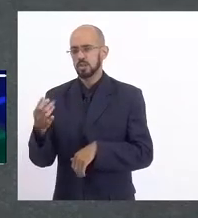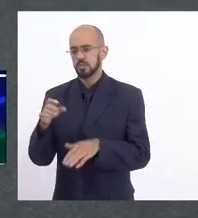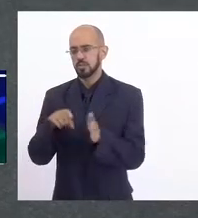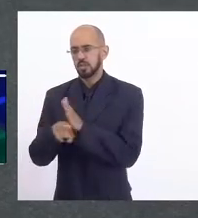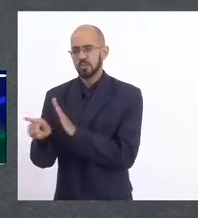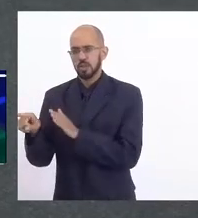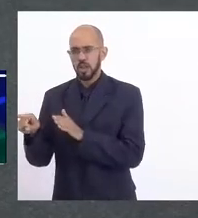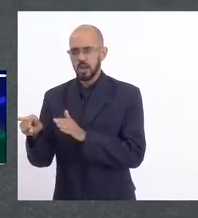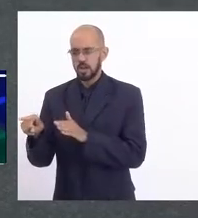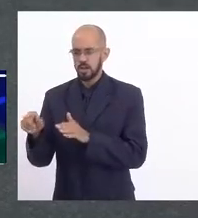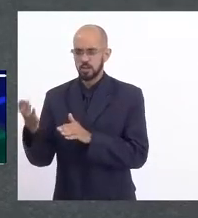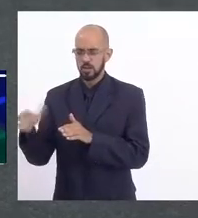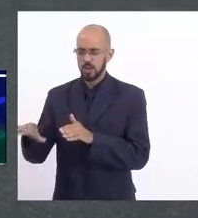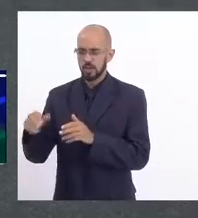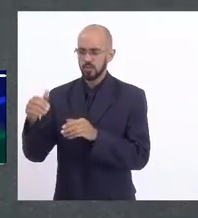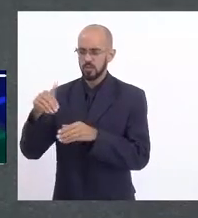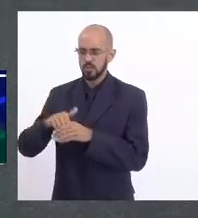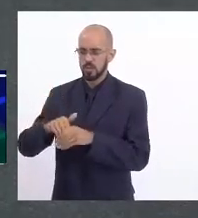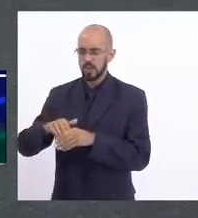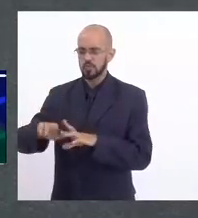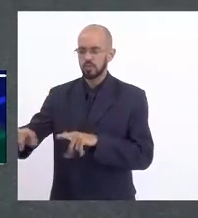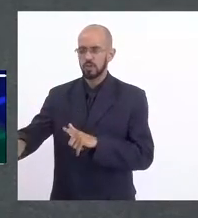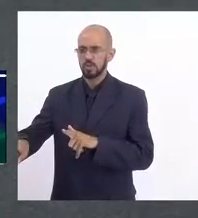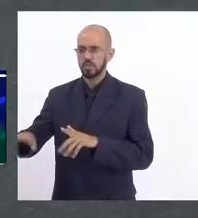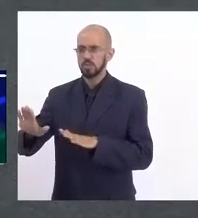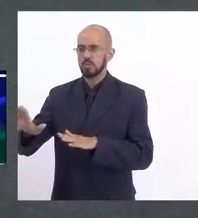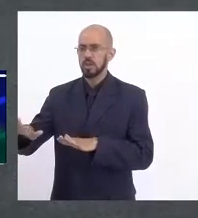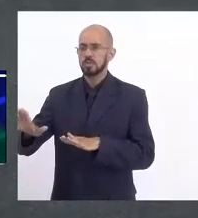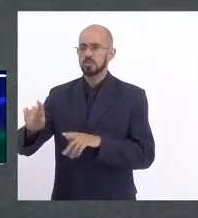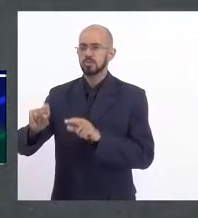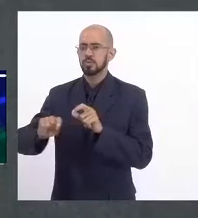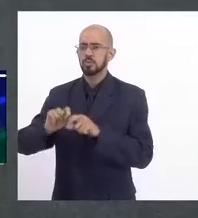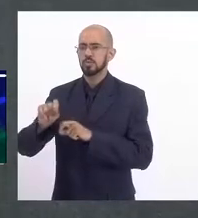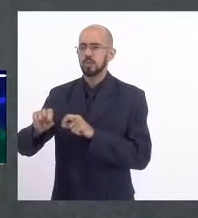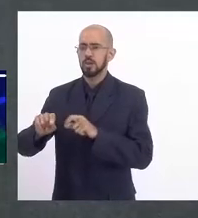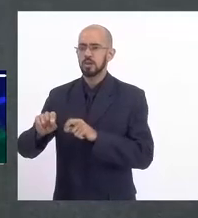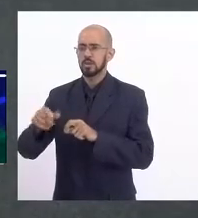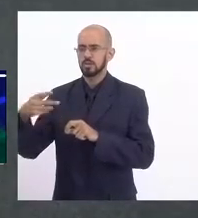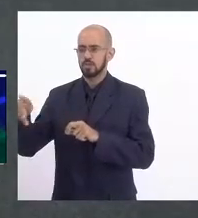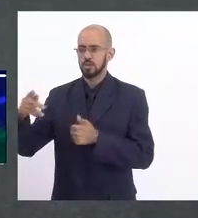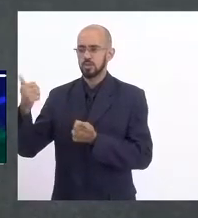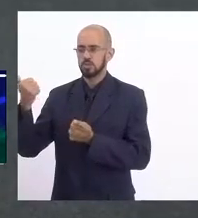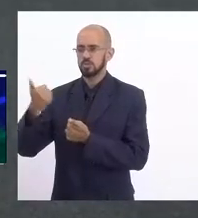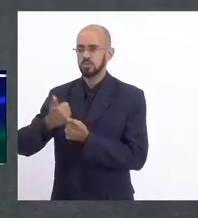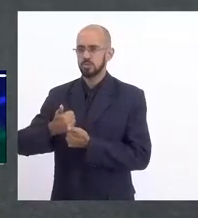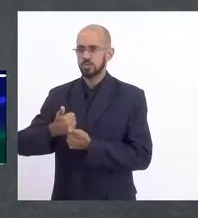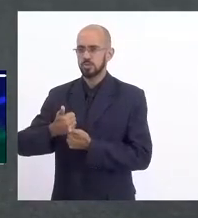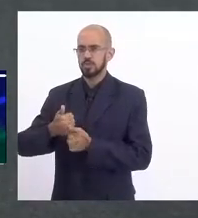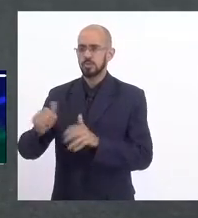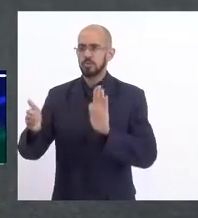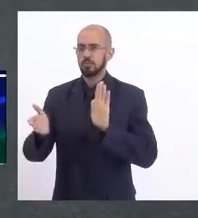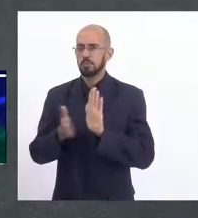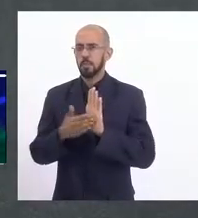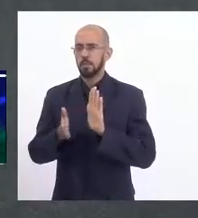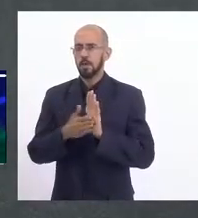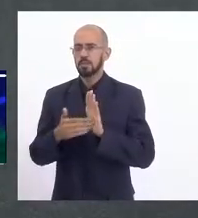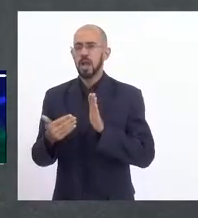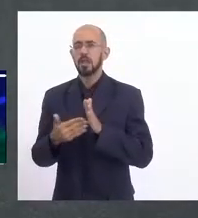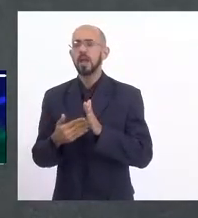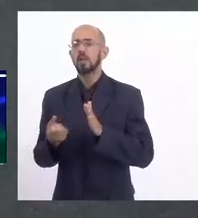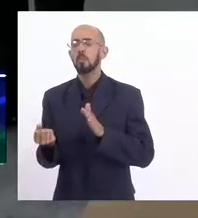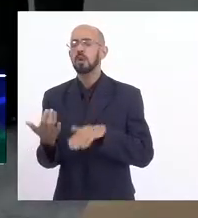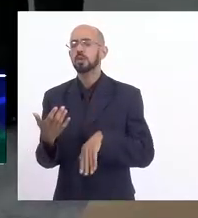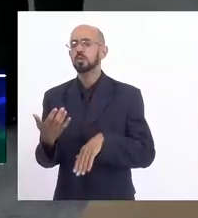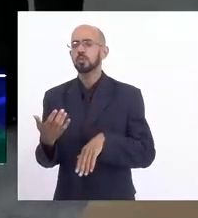dúvida, porque eu não quero fazer um voto divergente na Comissão de Economia antes de saber disso. O seu substitutivo propõe uma prorrogação até quando? Por quanto